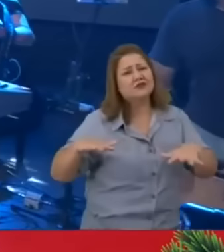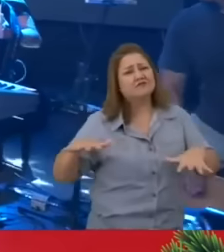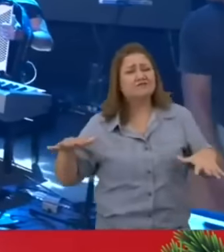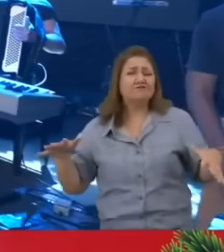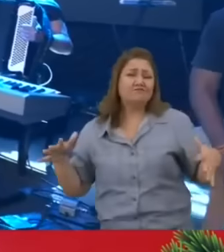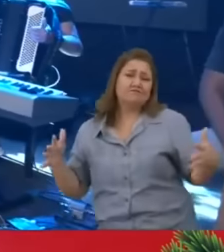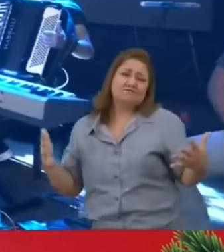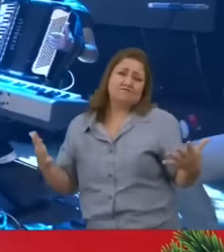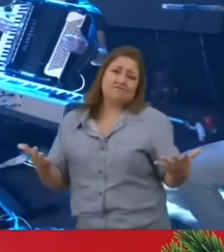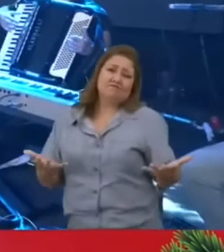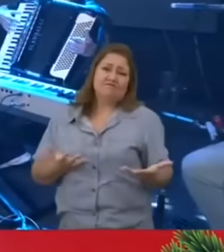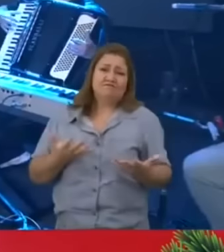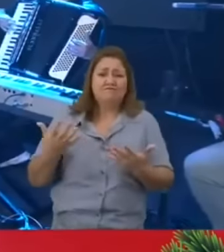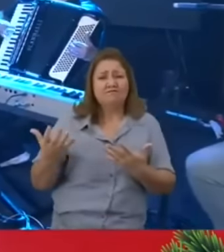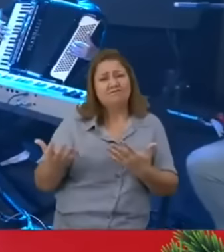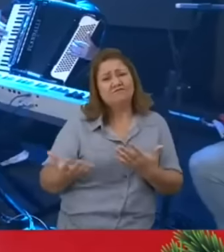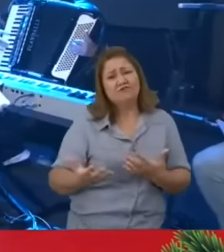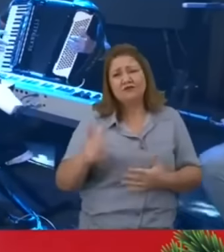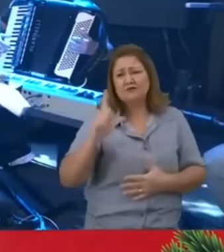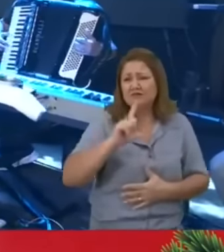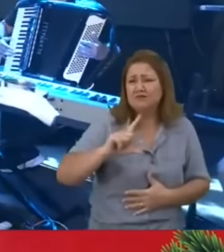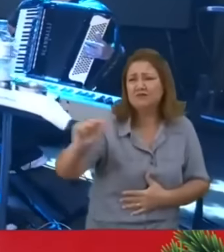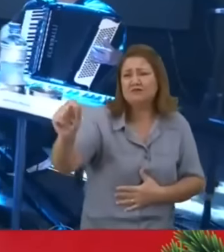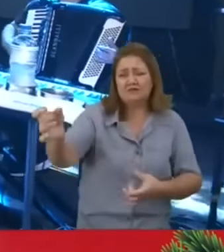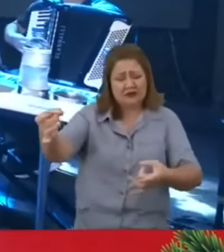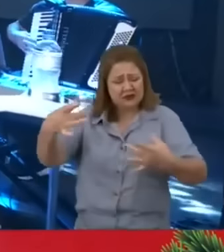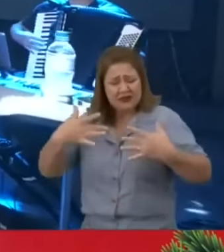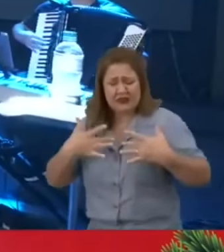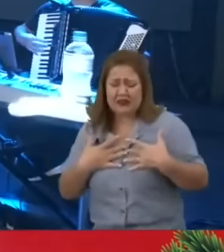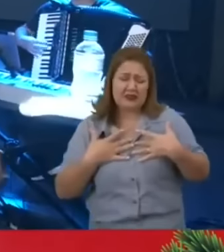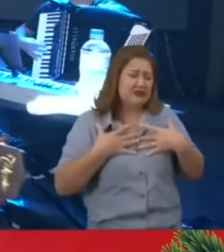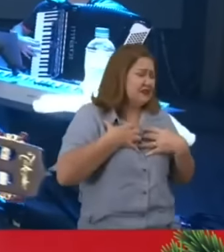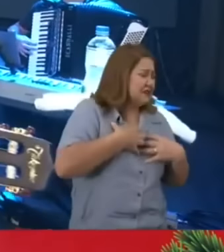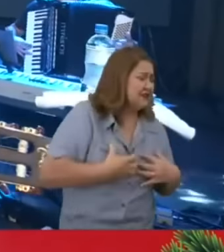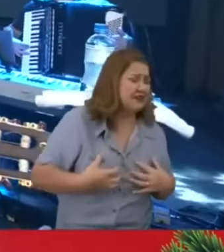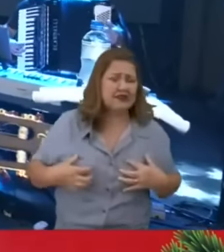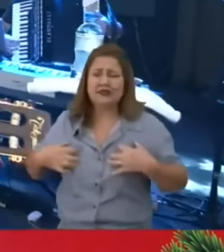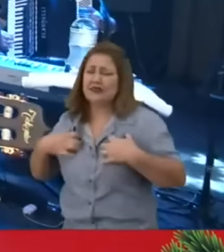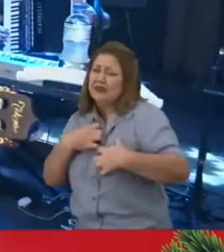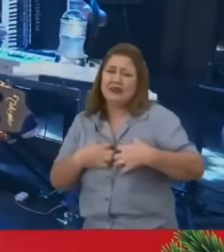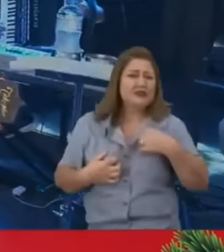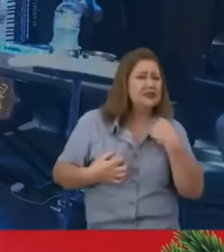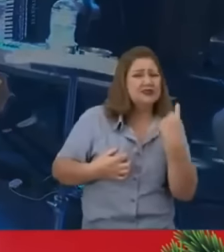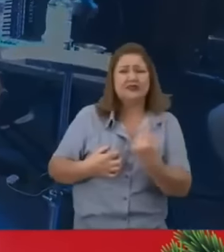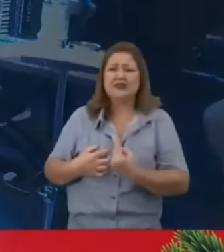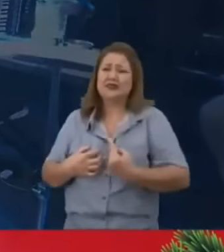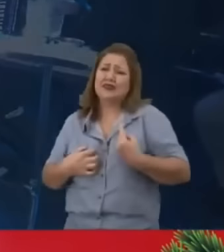do abismo que você se retirou e me atirou e me deixou aqui sozinho.